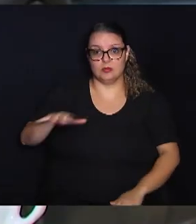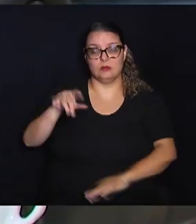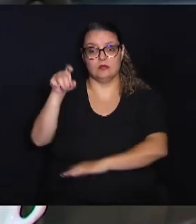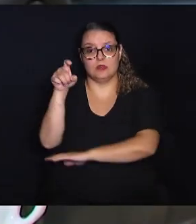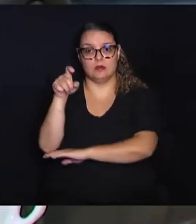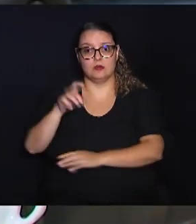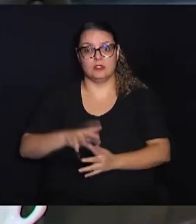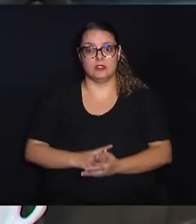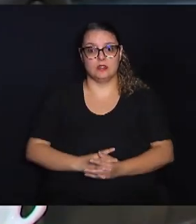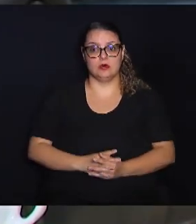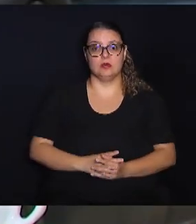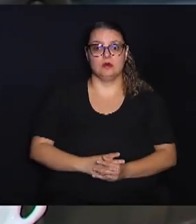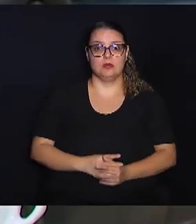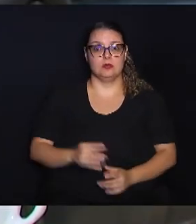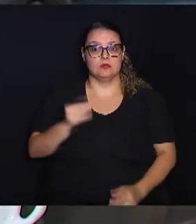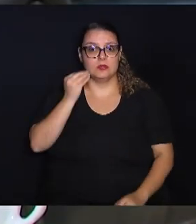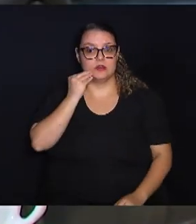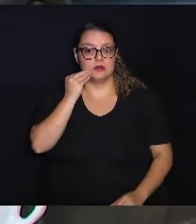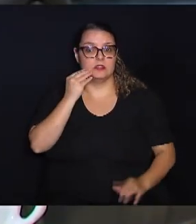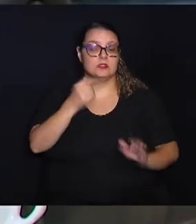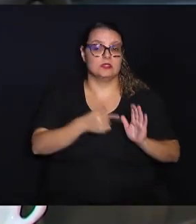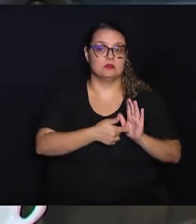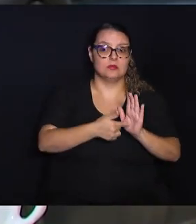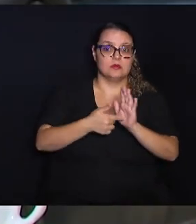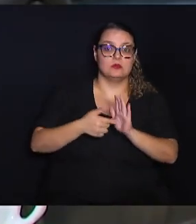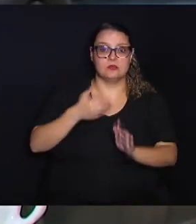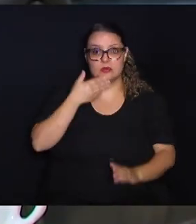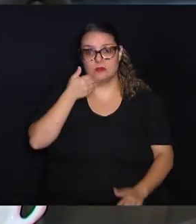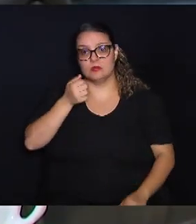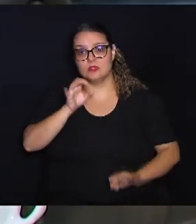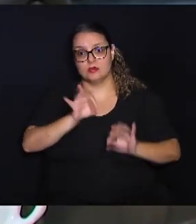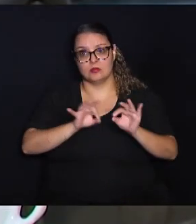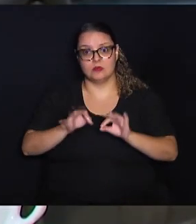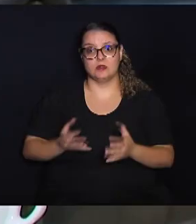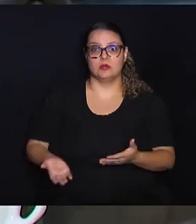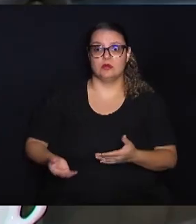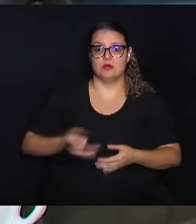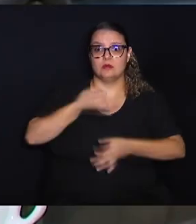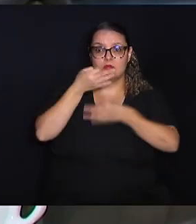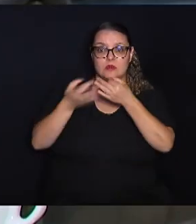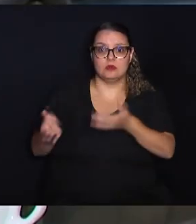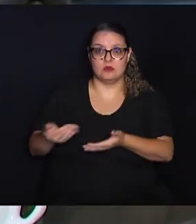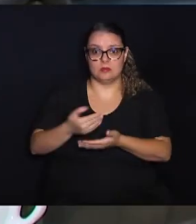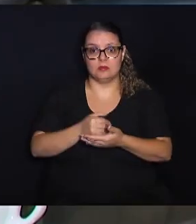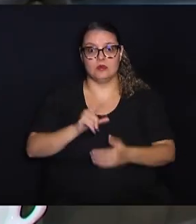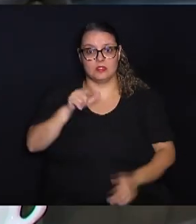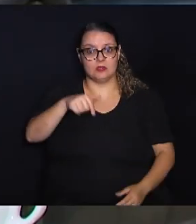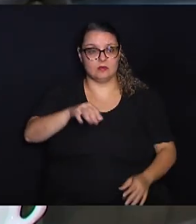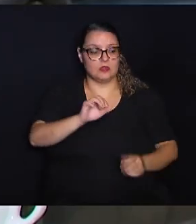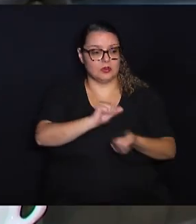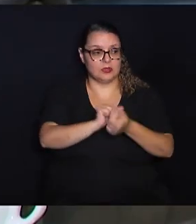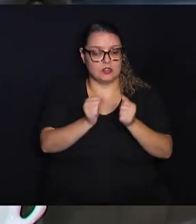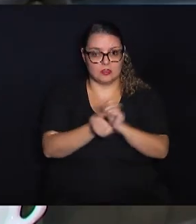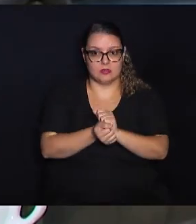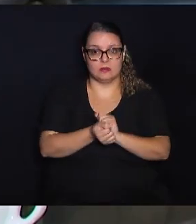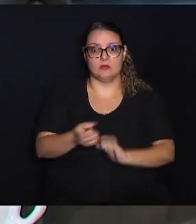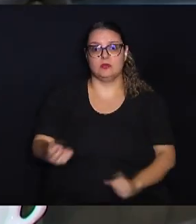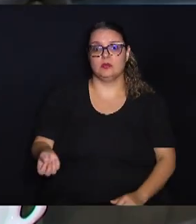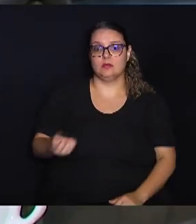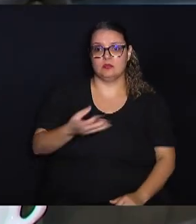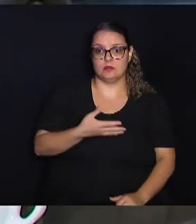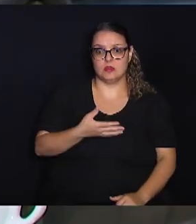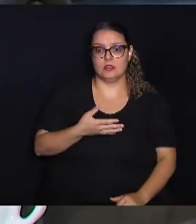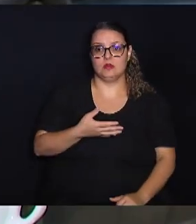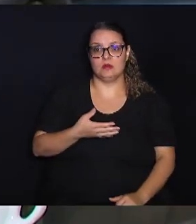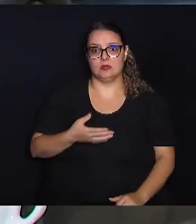Geraldo para tentar mostrar melhor o projeto, colheu sugestões, depois ele formatou adequou